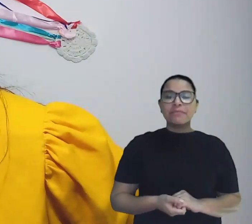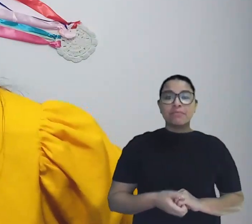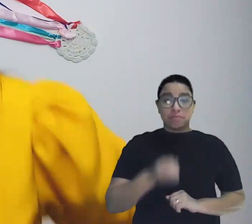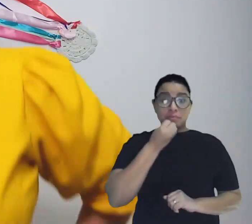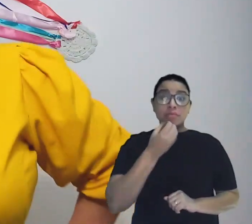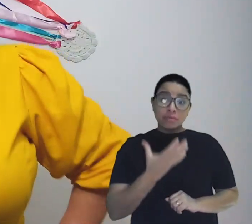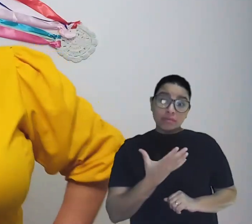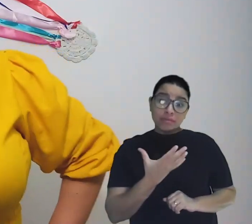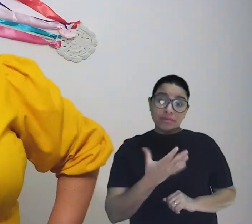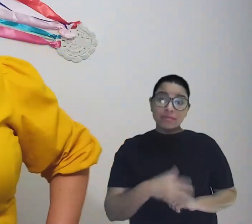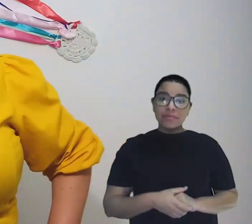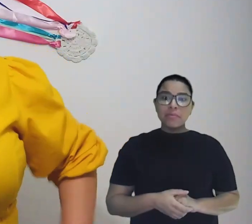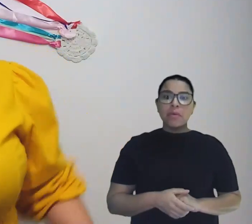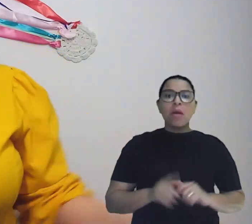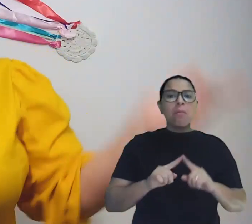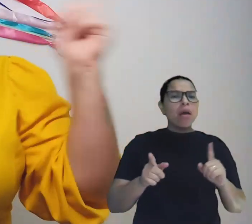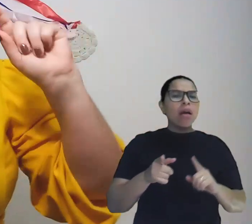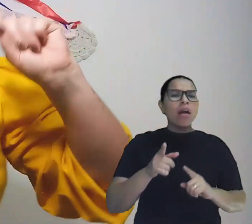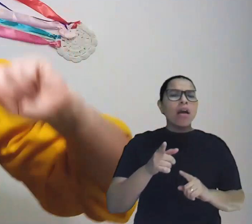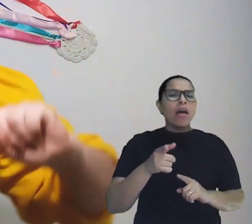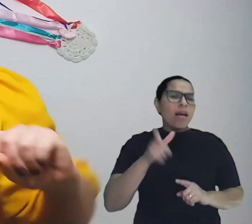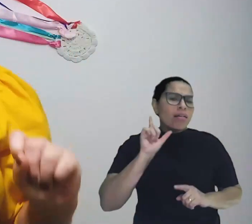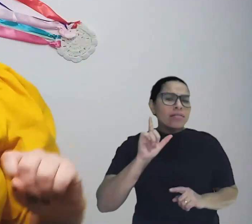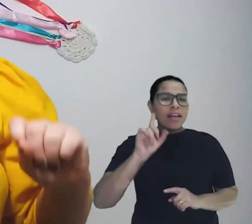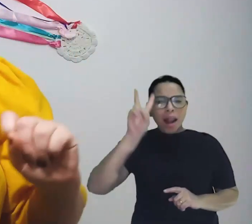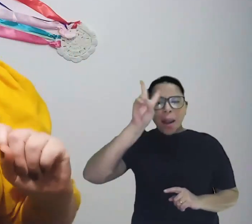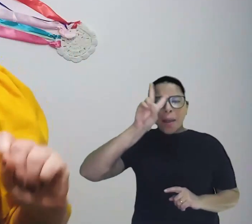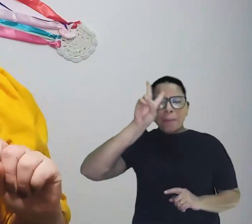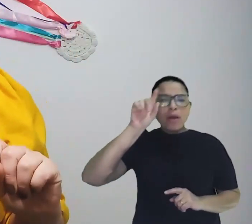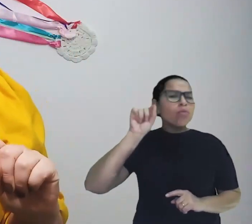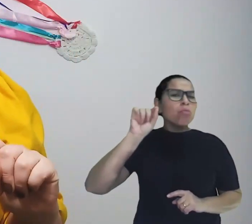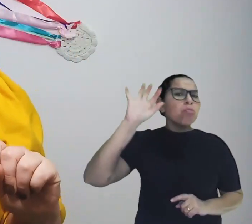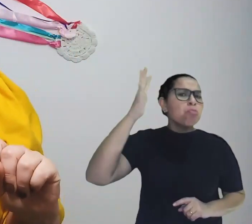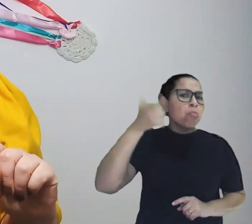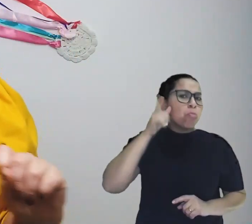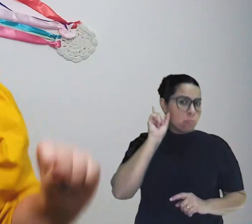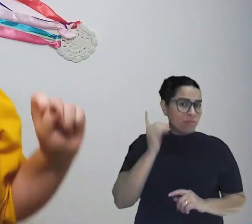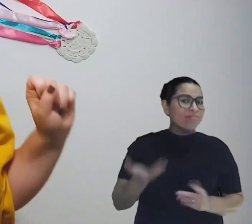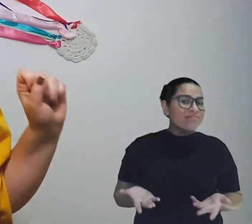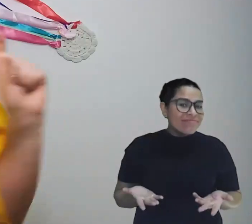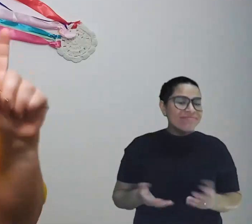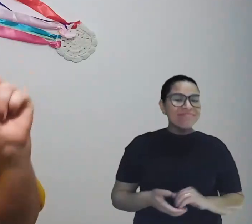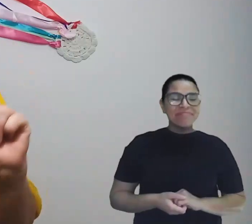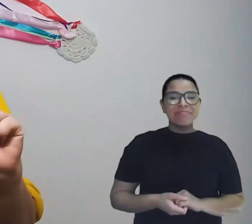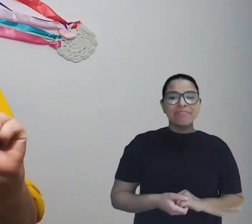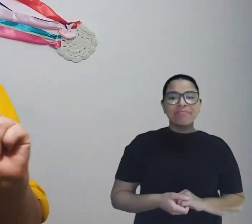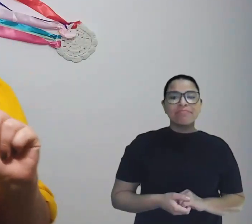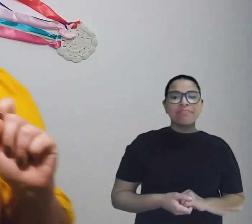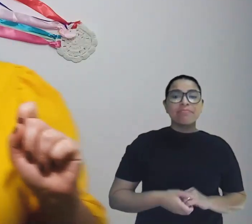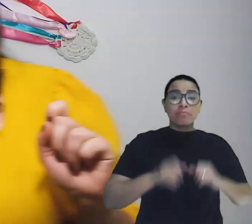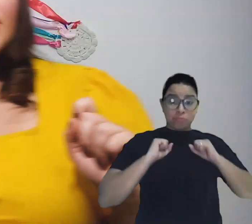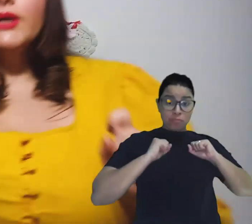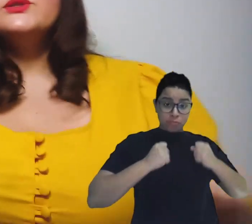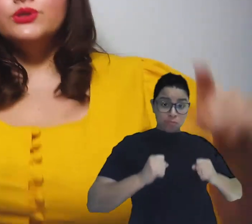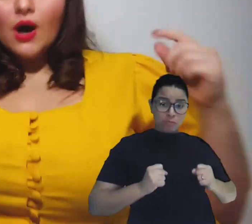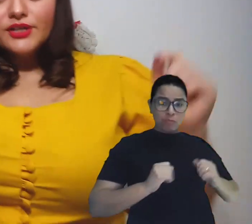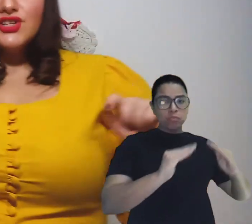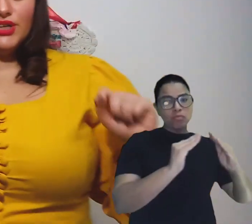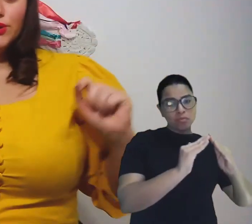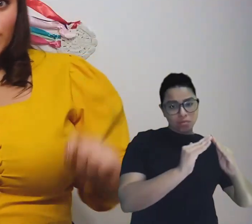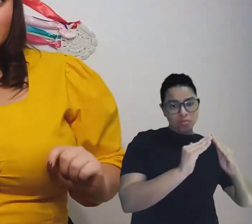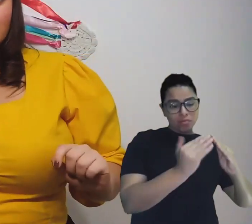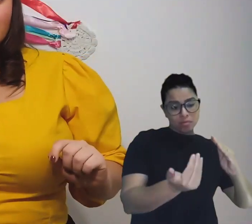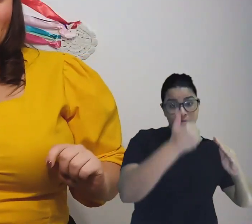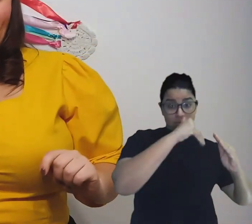Muito bem, mas antes, vamos nos lembrar o que aconteceu ontem? Antes de seguir viagem,